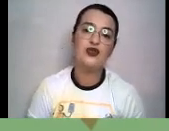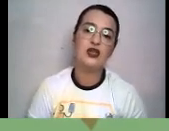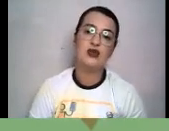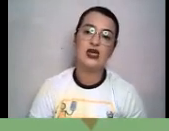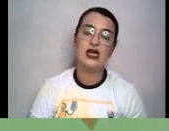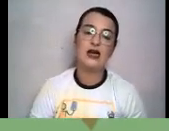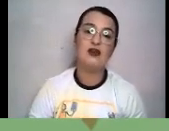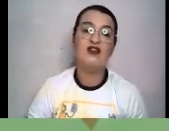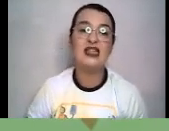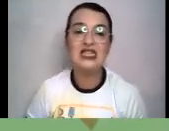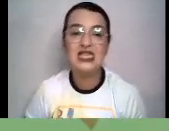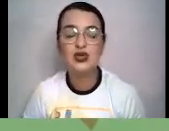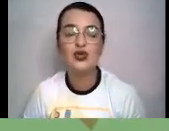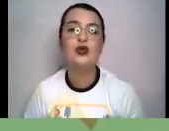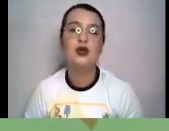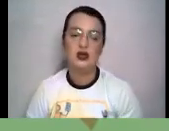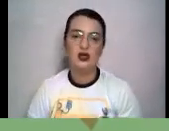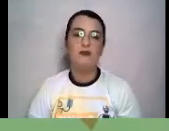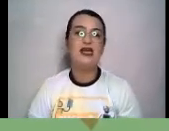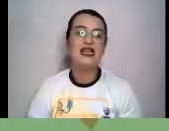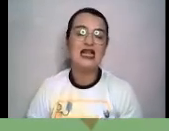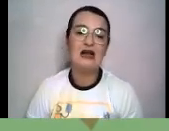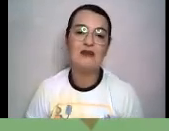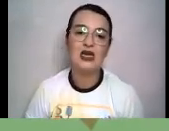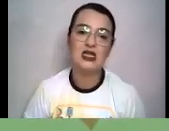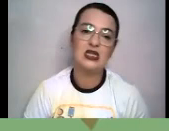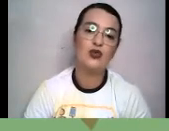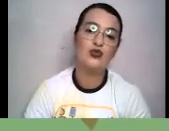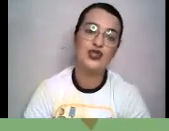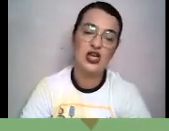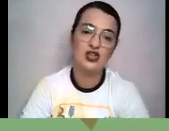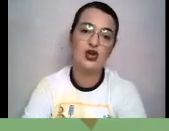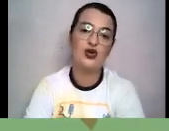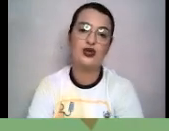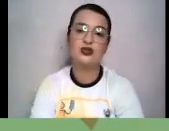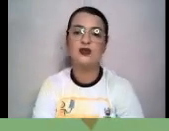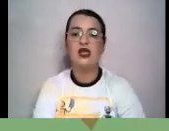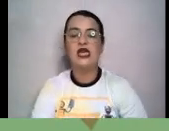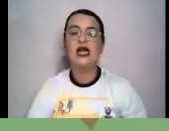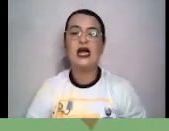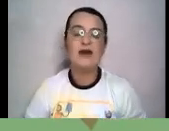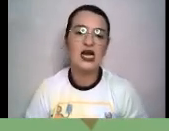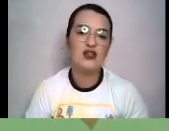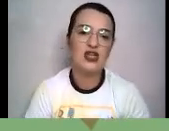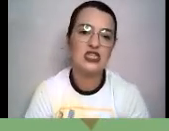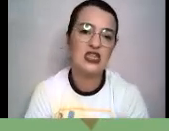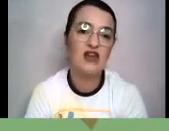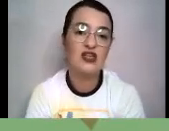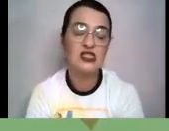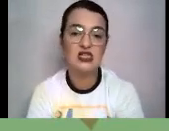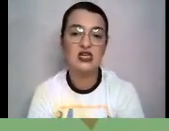nesse conflito e aí acaba invadindo militarmente alguns territórios e acaba querendo